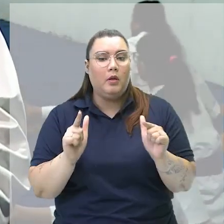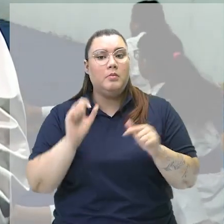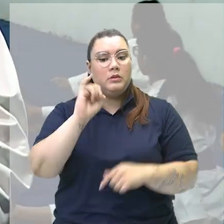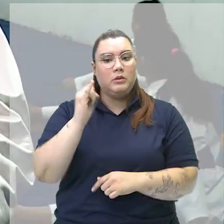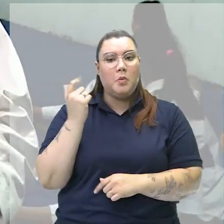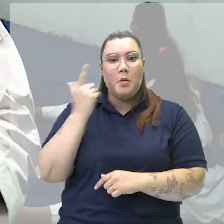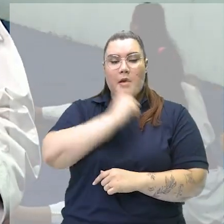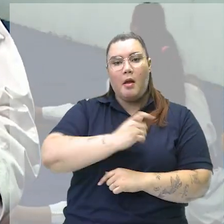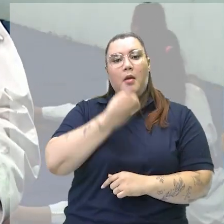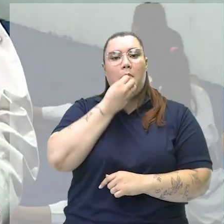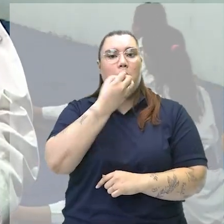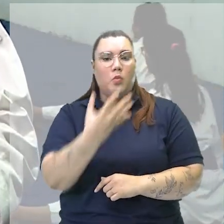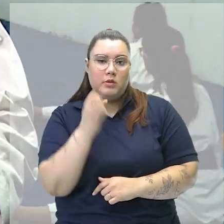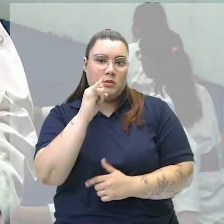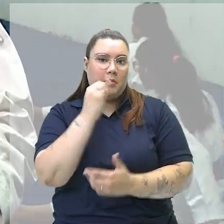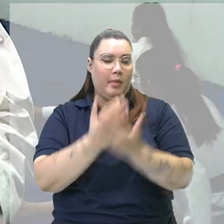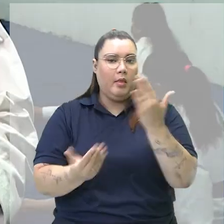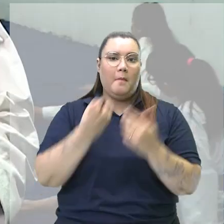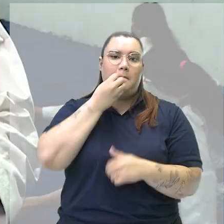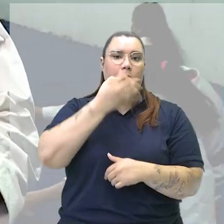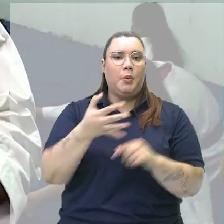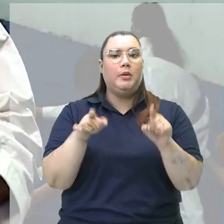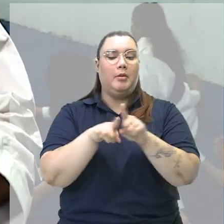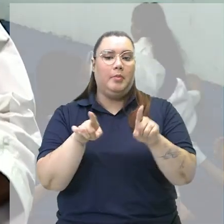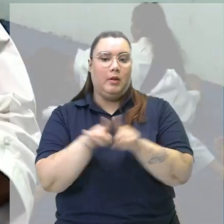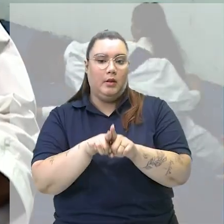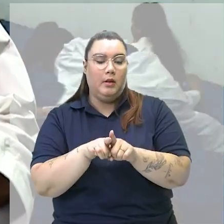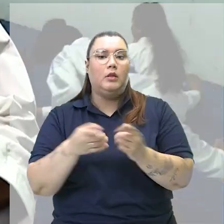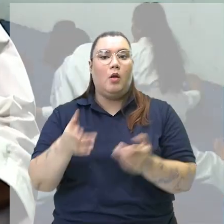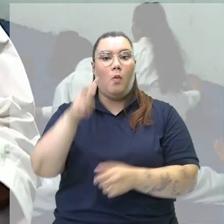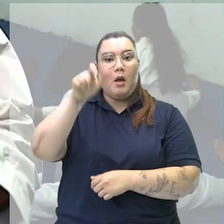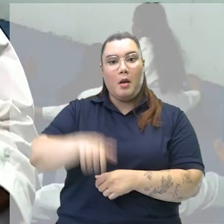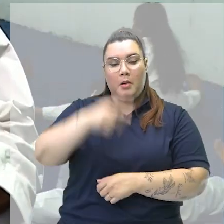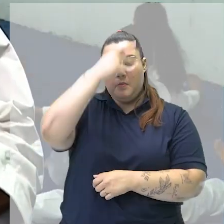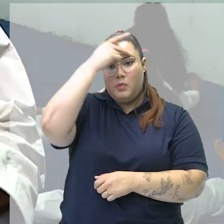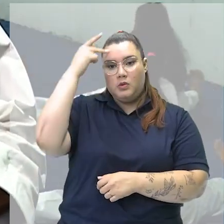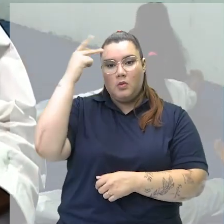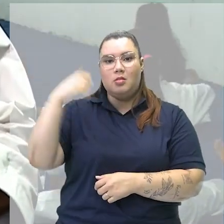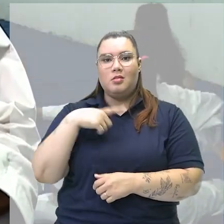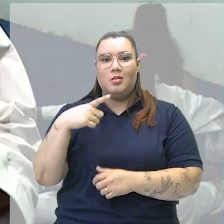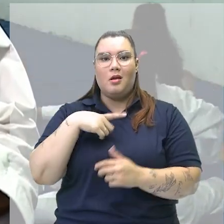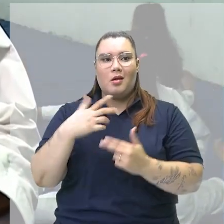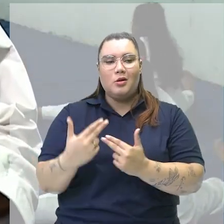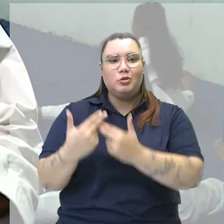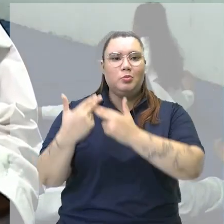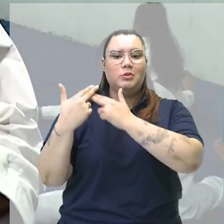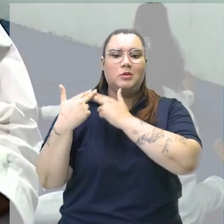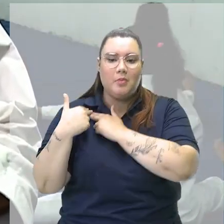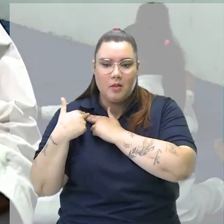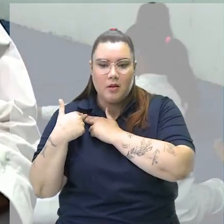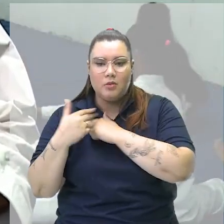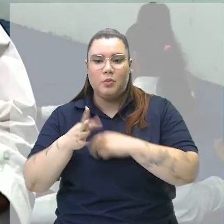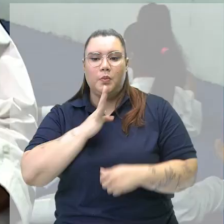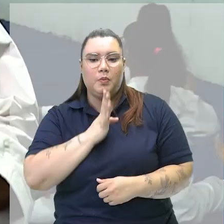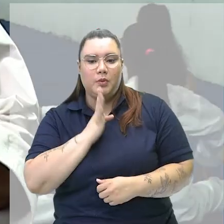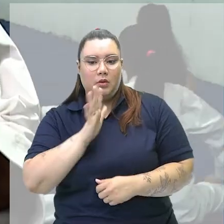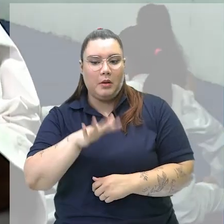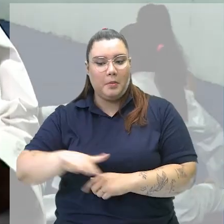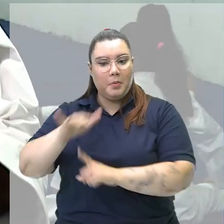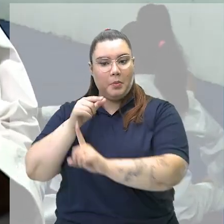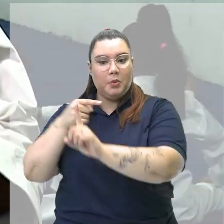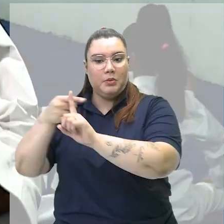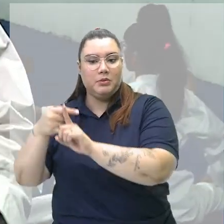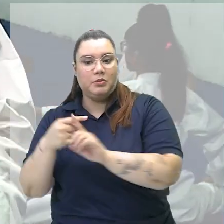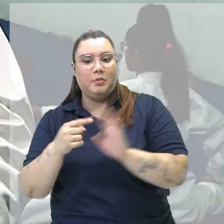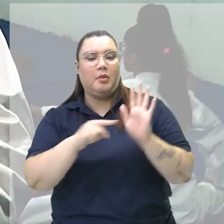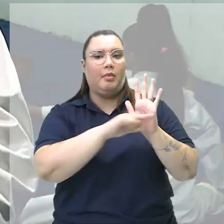e faz com que o indivíduo aprenda a ter limites, né? e conheça o lado positivo e os lados